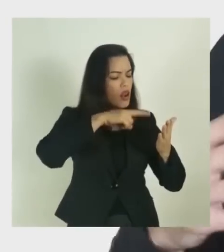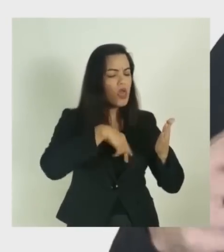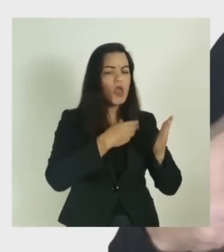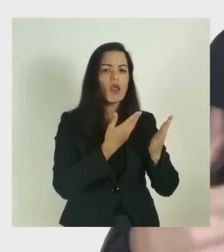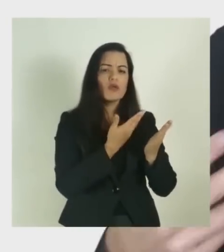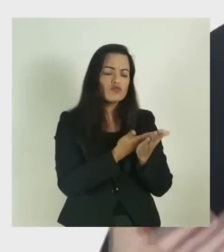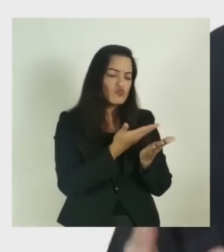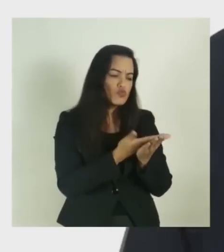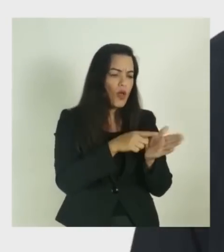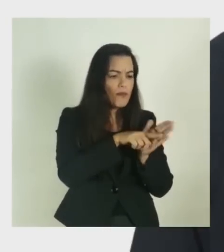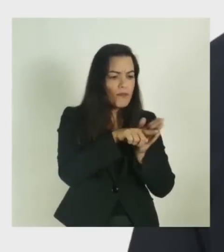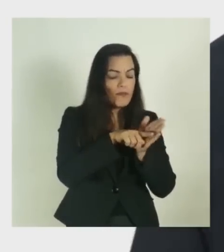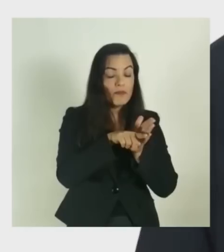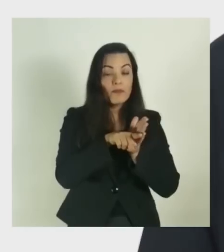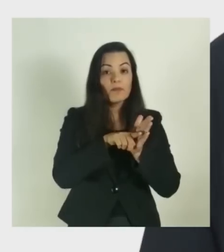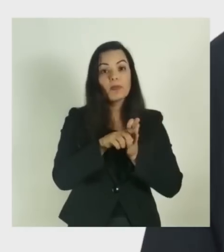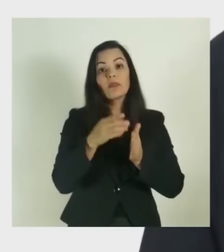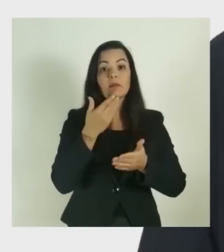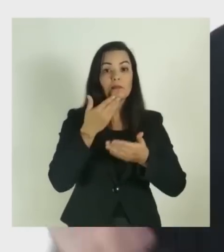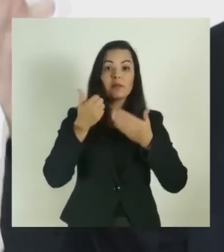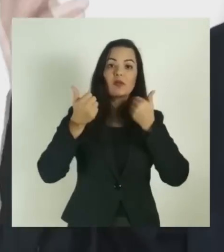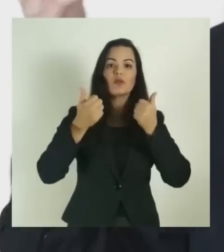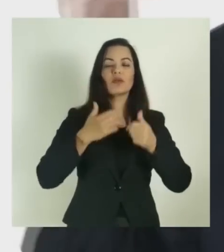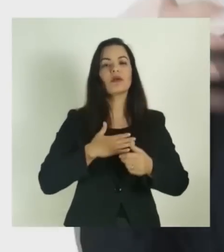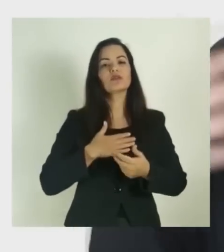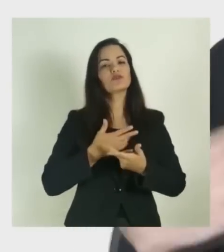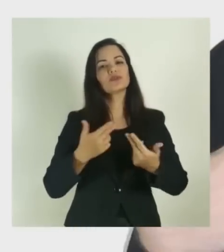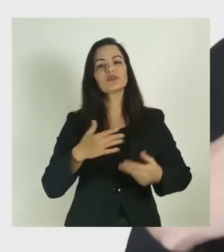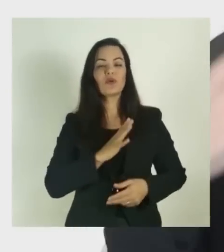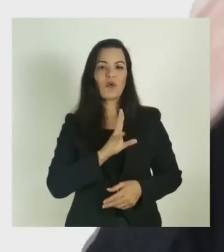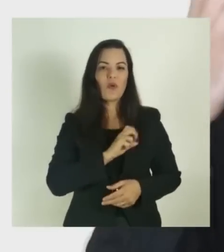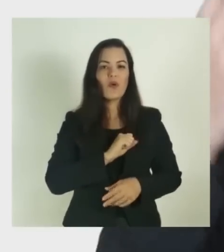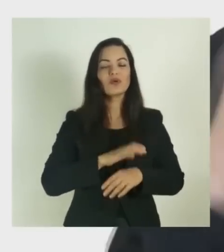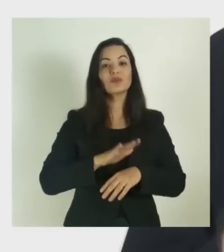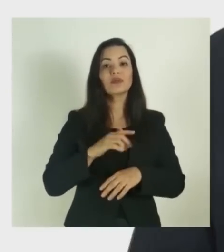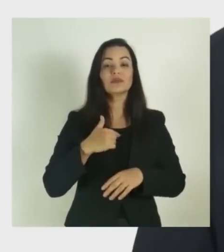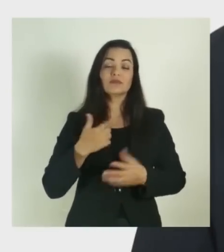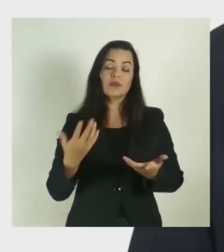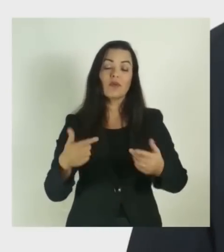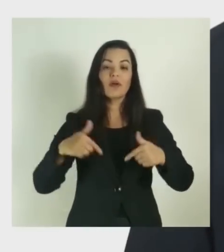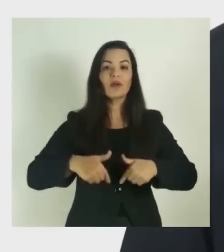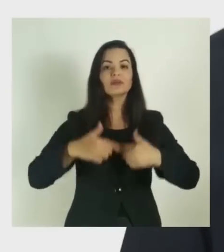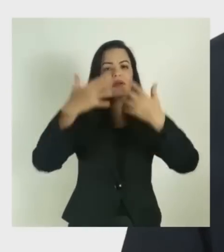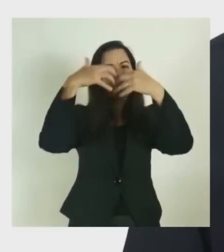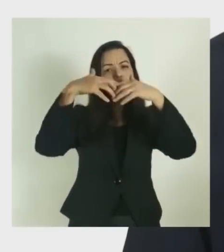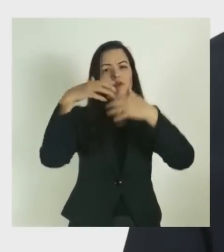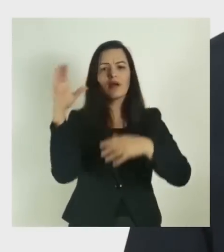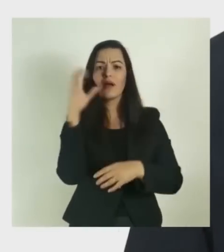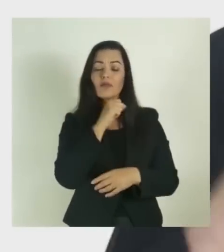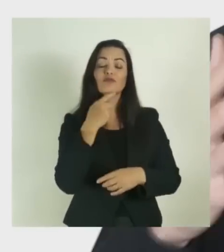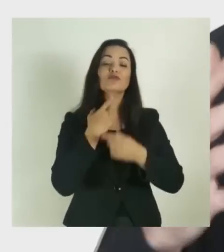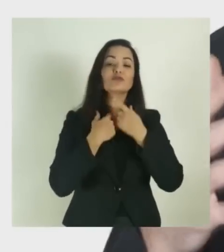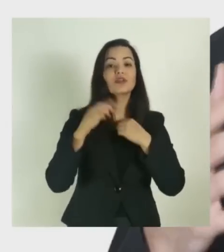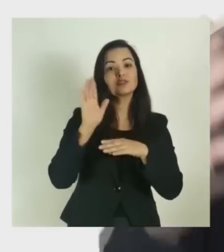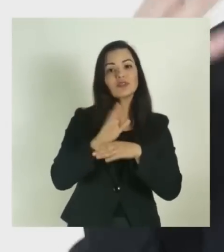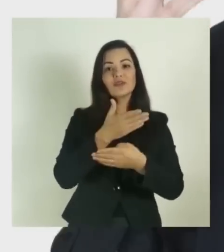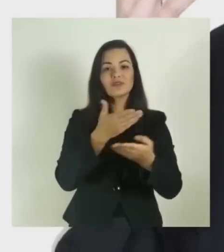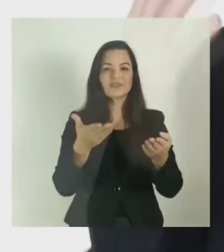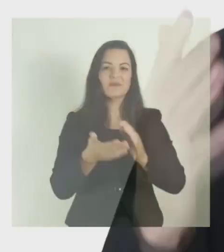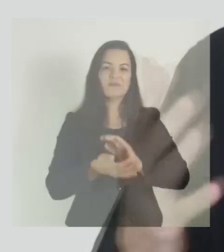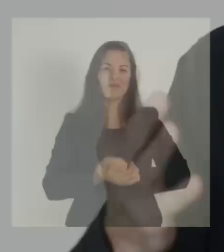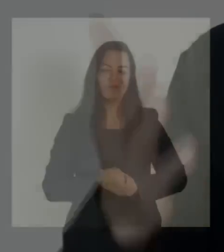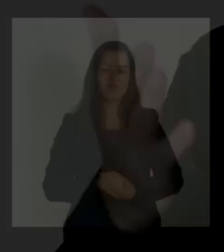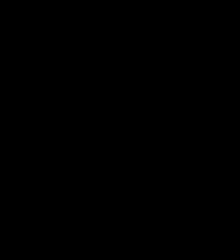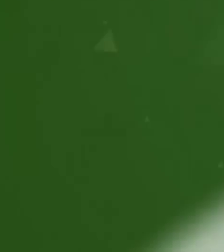para que eu possa potencializar as minhas paixões. Enfim, fica aqui esta rápida reflexão. Espero que eu possa ter ajudado